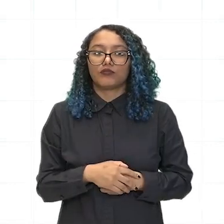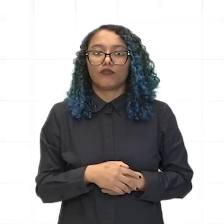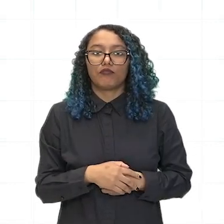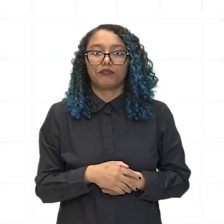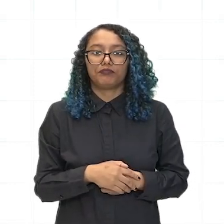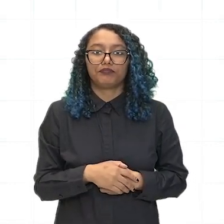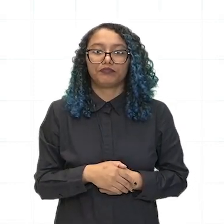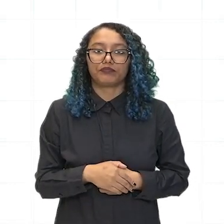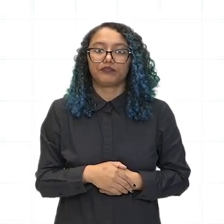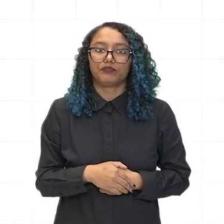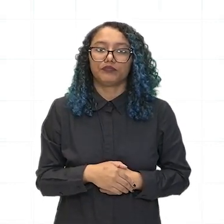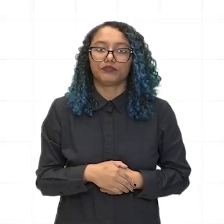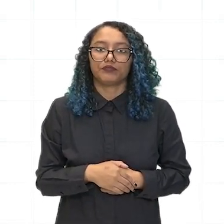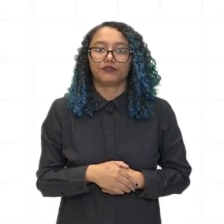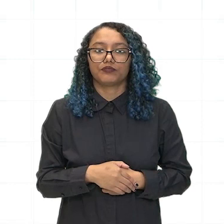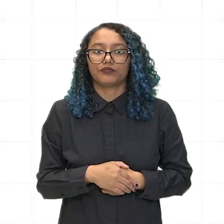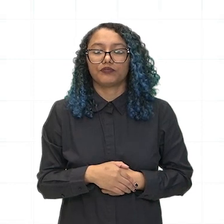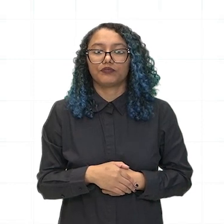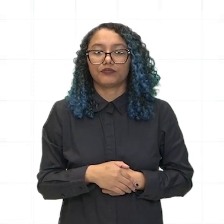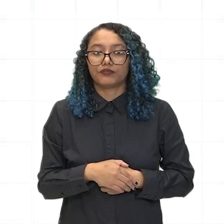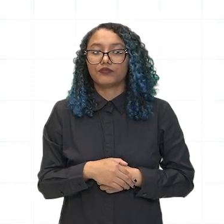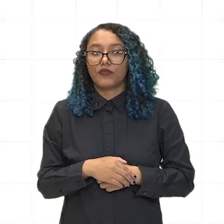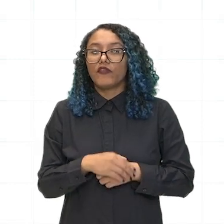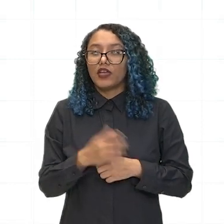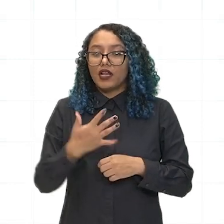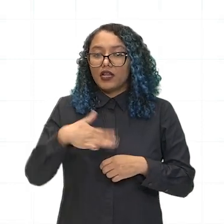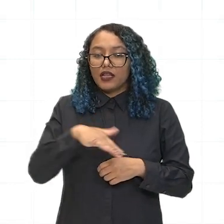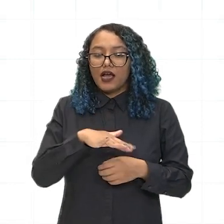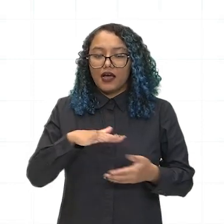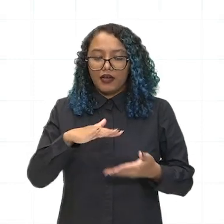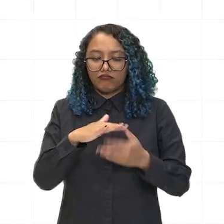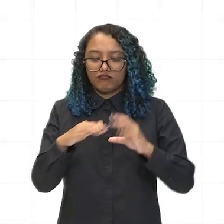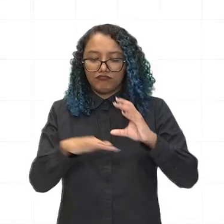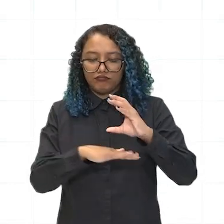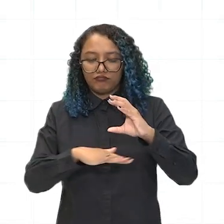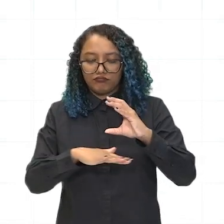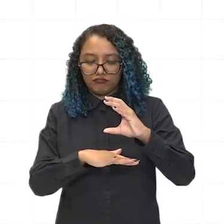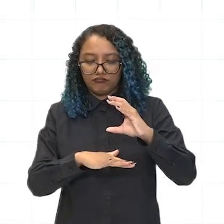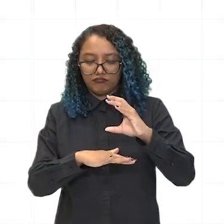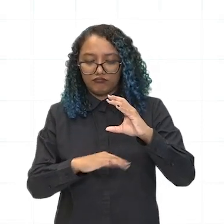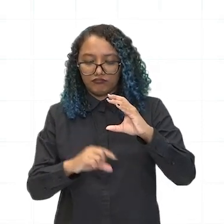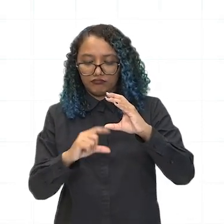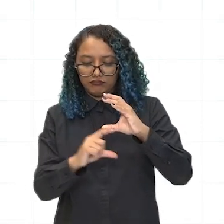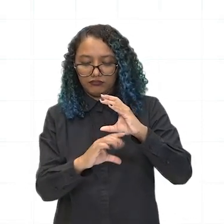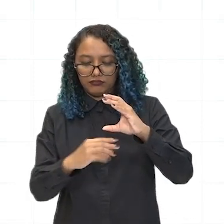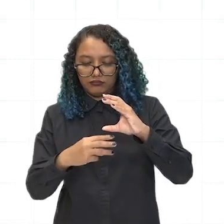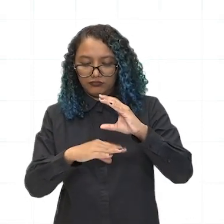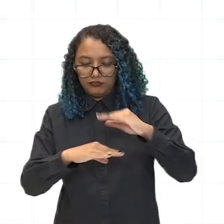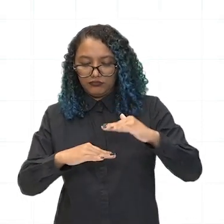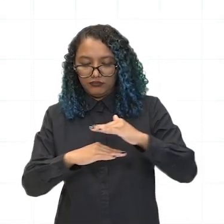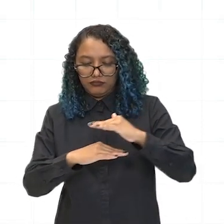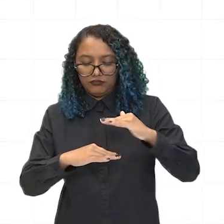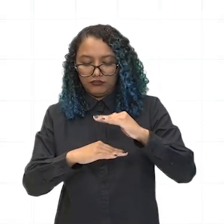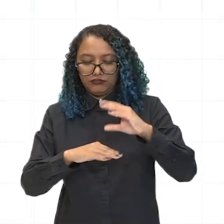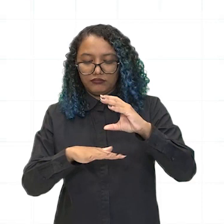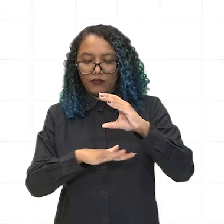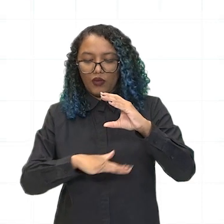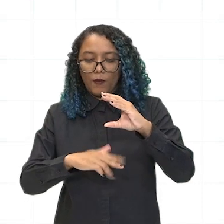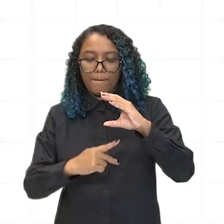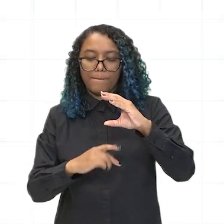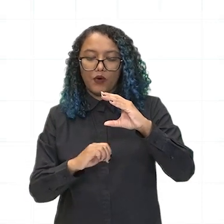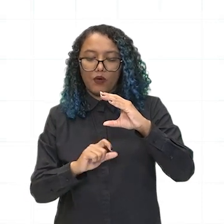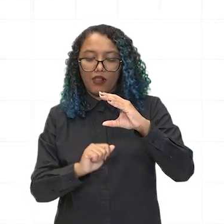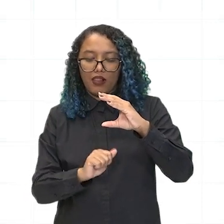e o Círculo Polar Antártico. Então, você já tem aí imagem dessas